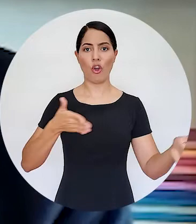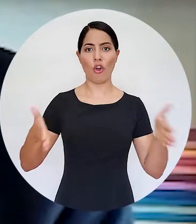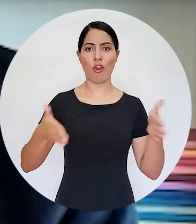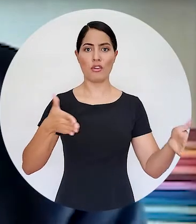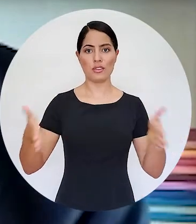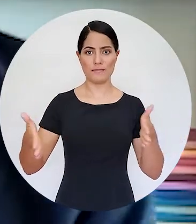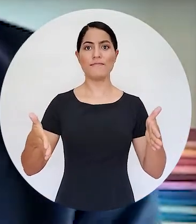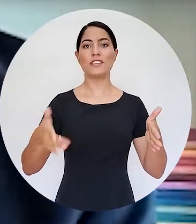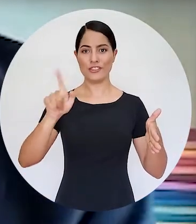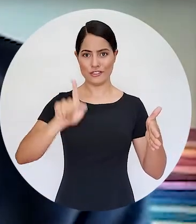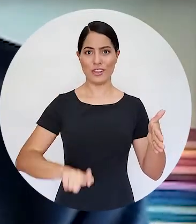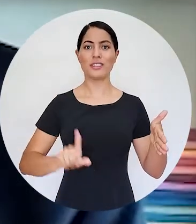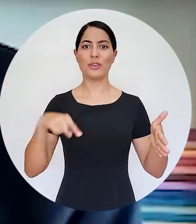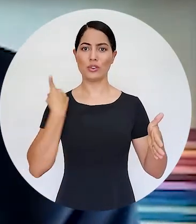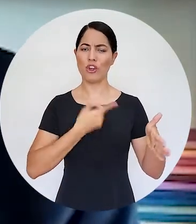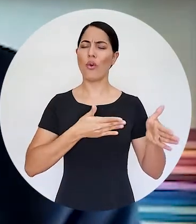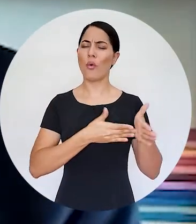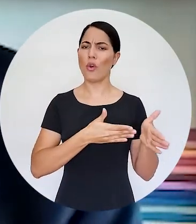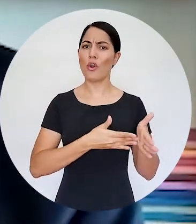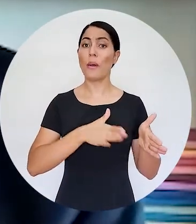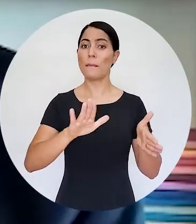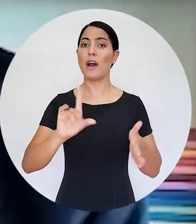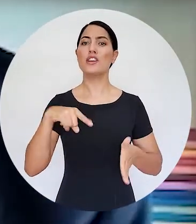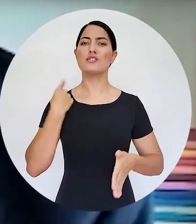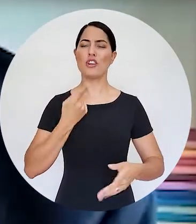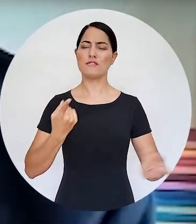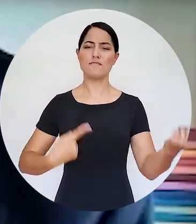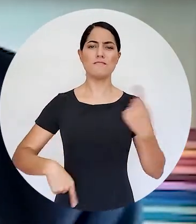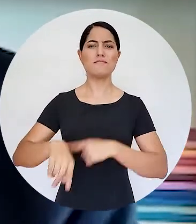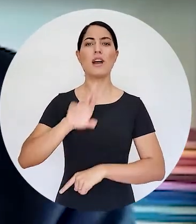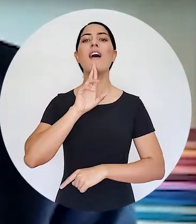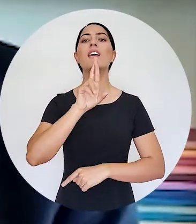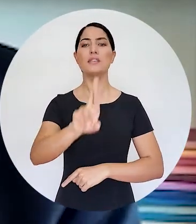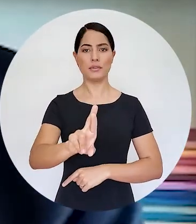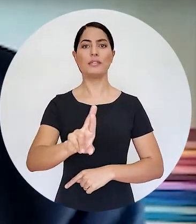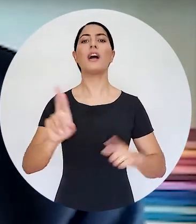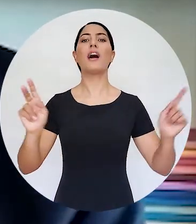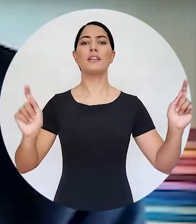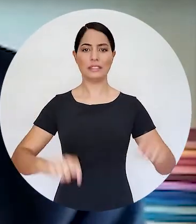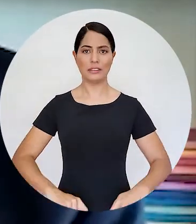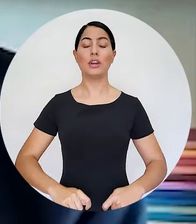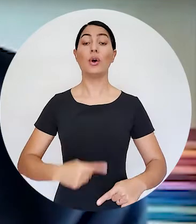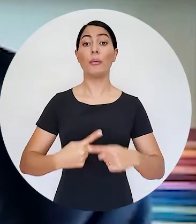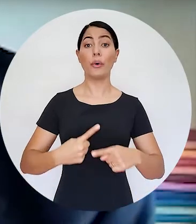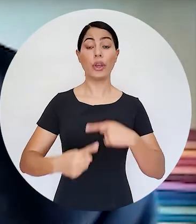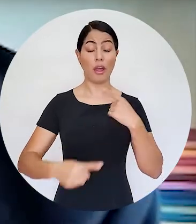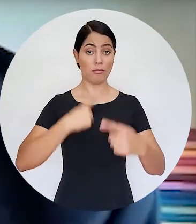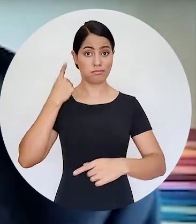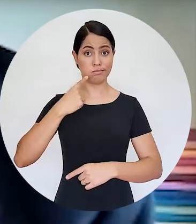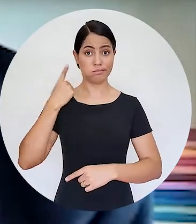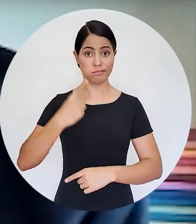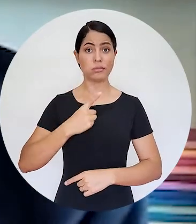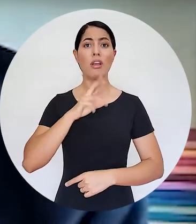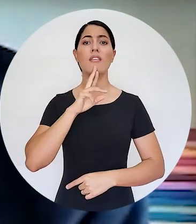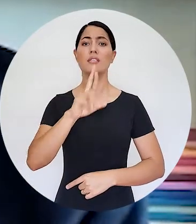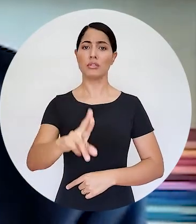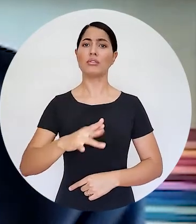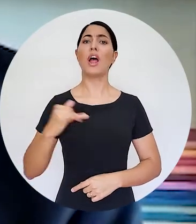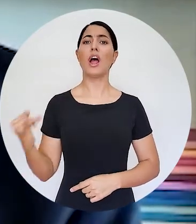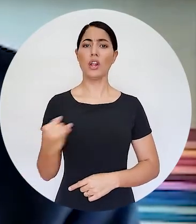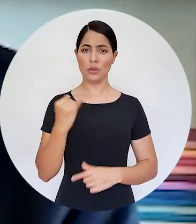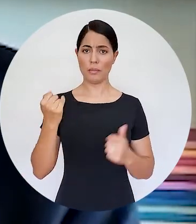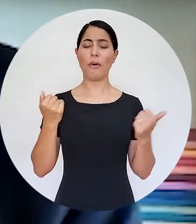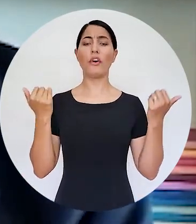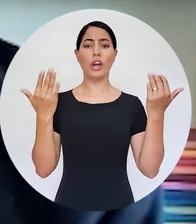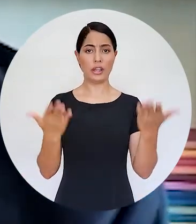da nossa gestão seja também o homem mais produtivo ano de maior é resultado importante entregar resultado